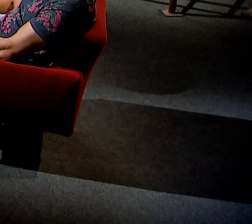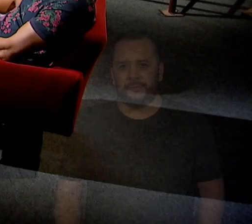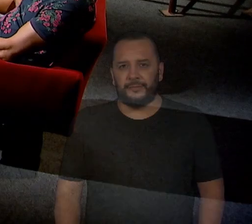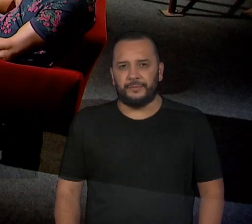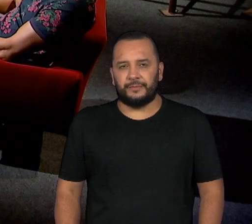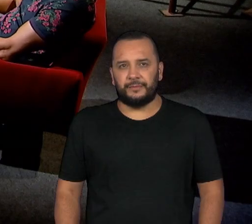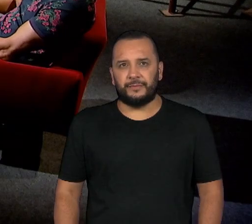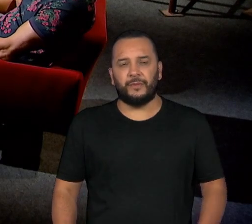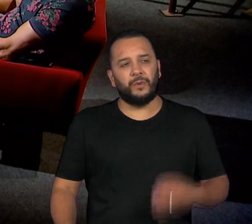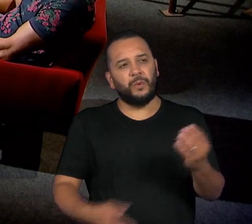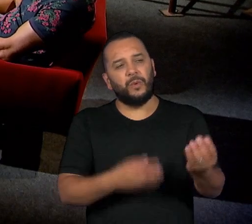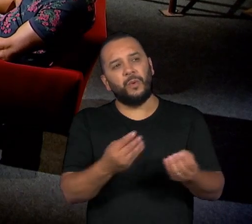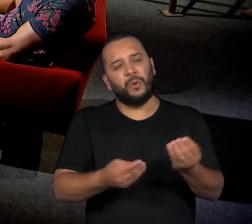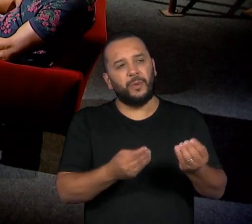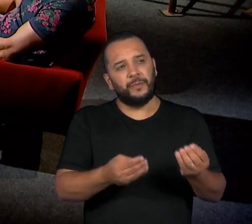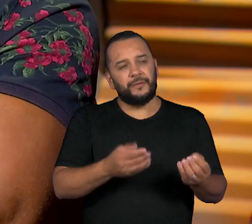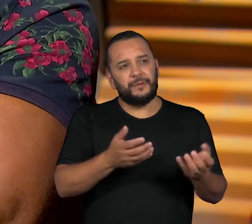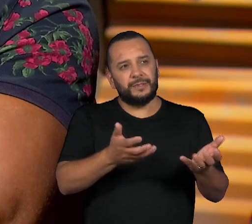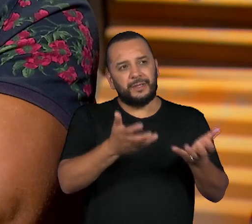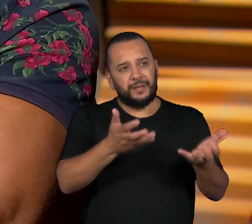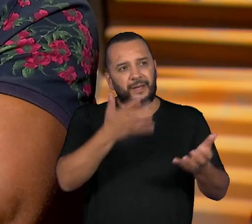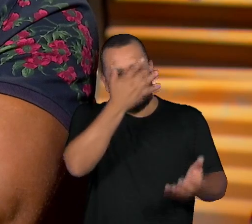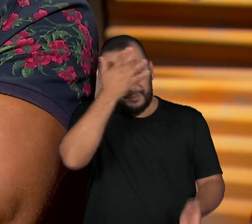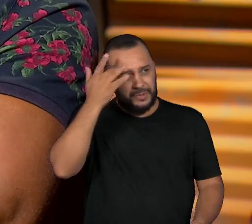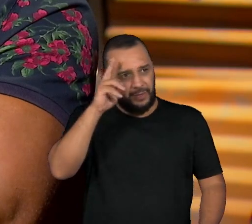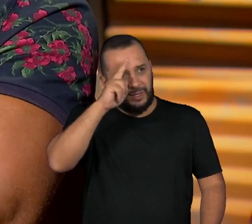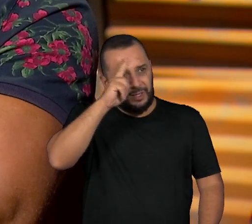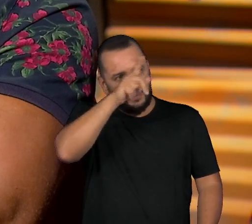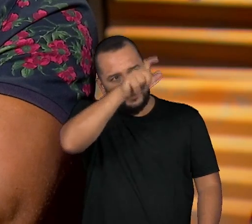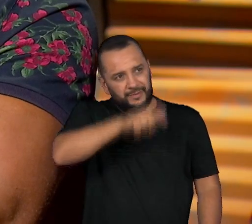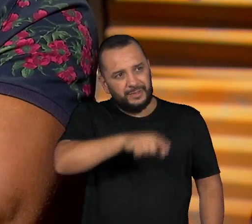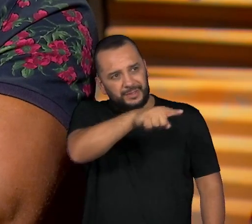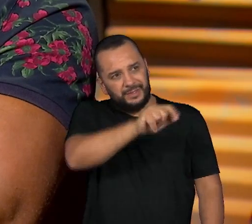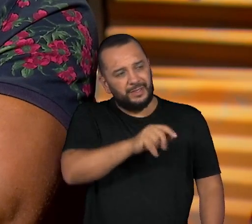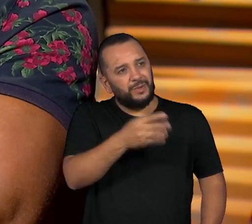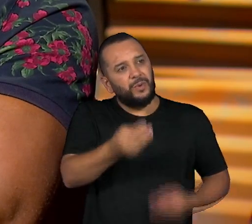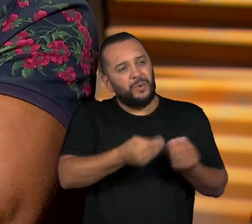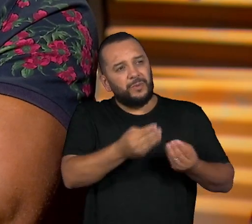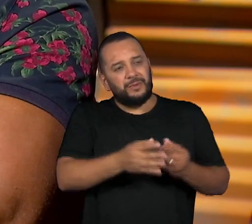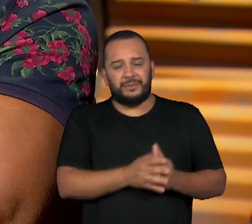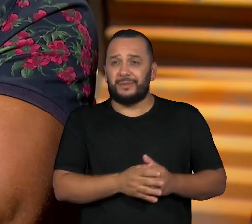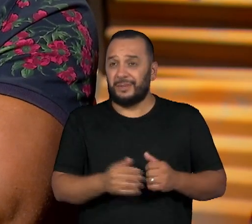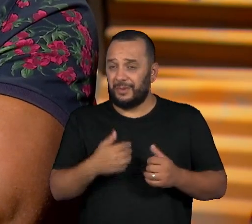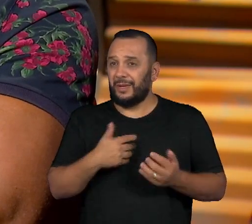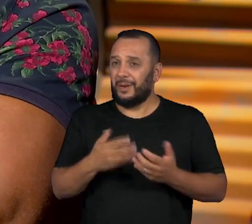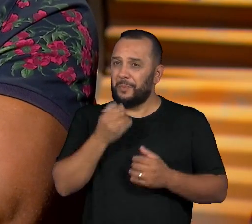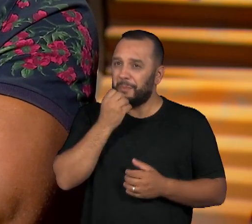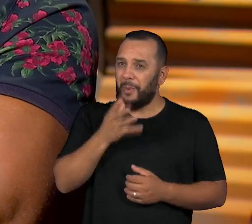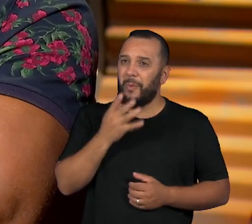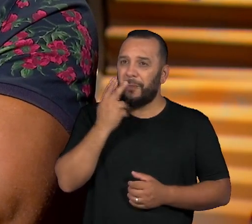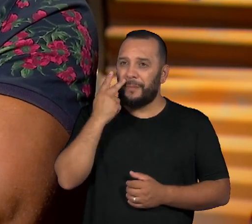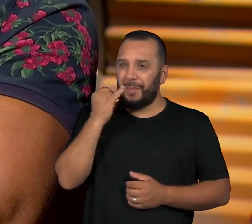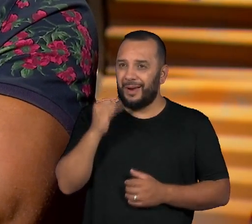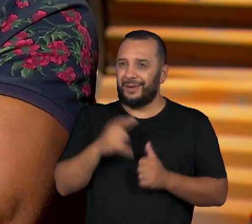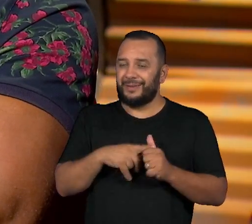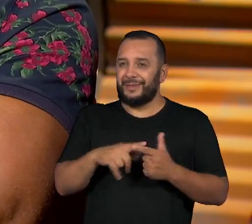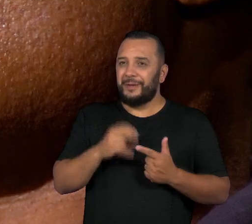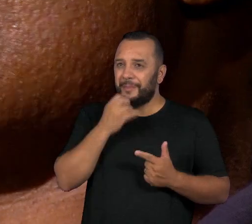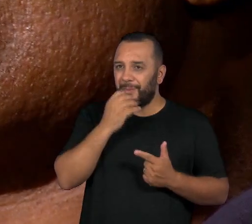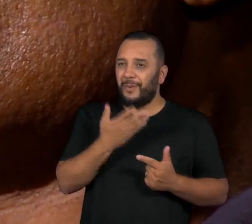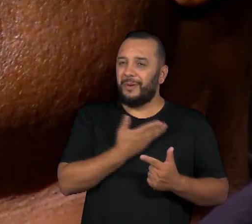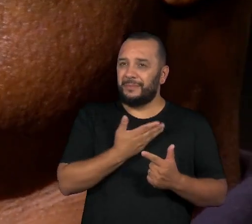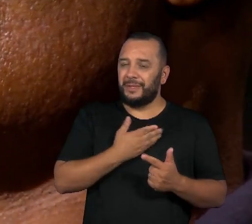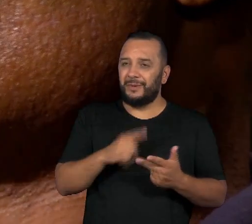Como que você quer ser lembrado? Como um bom pai, um bom amigo e um homem